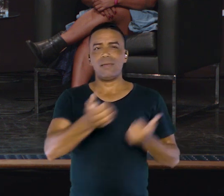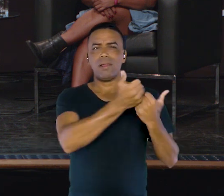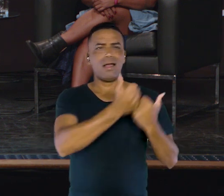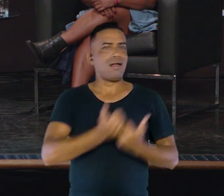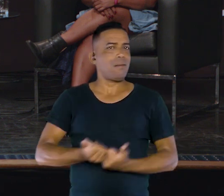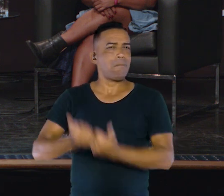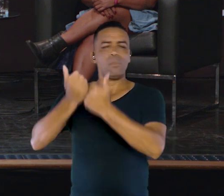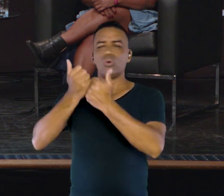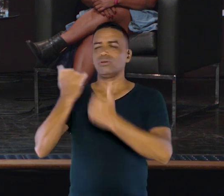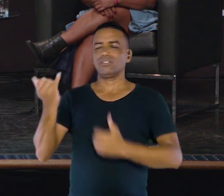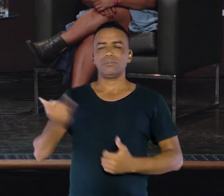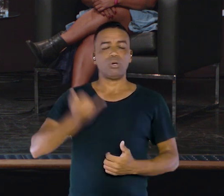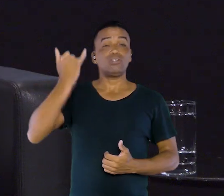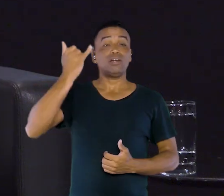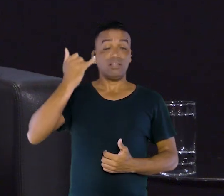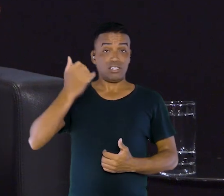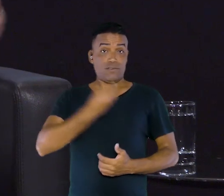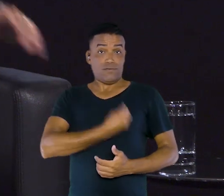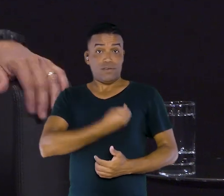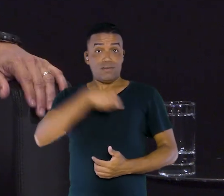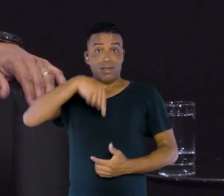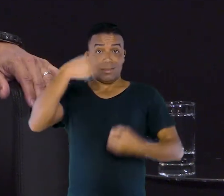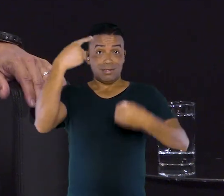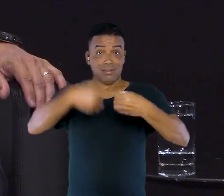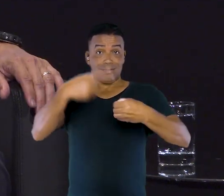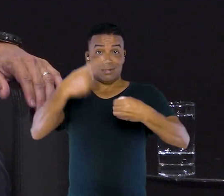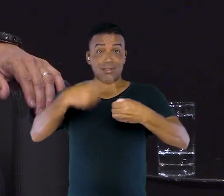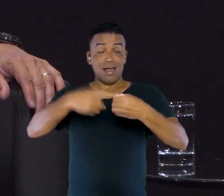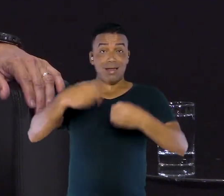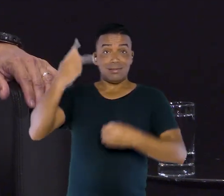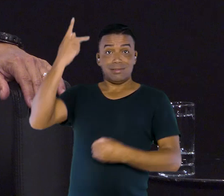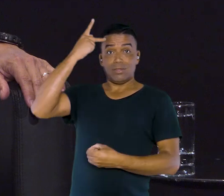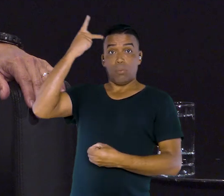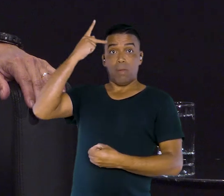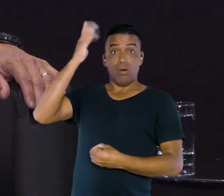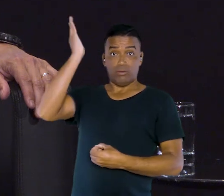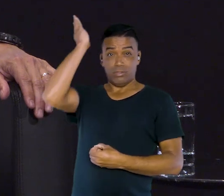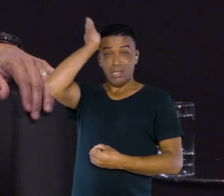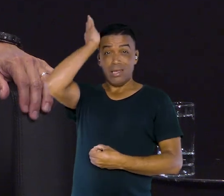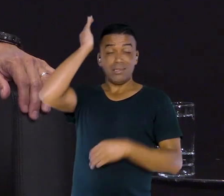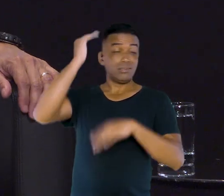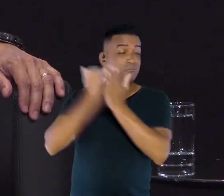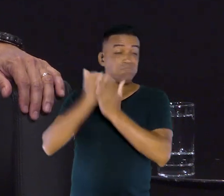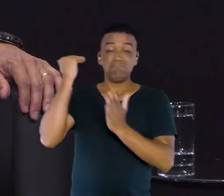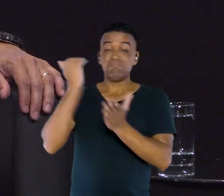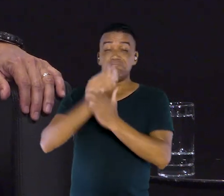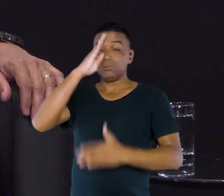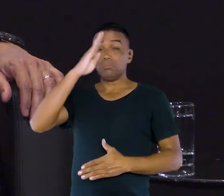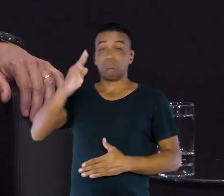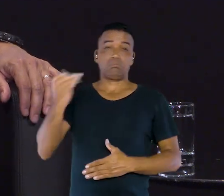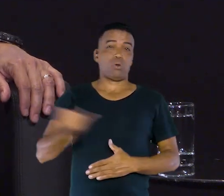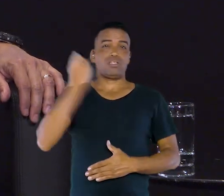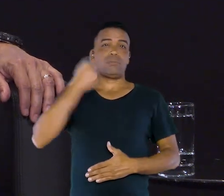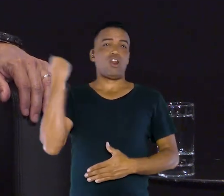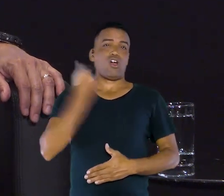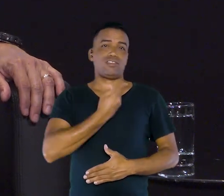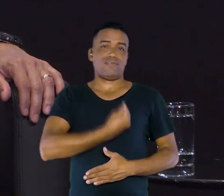apoio super importante. Quem vive aqui em São Paulo sabe da importância que o SESC tem para nós, para a nossa vida aqui. E é uma